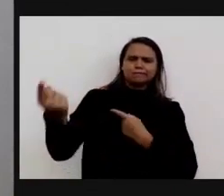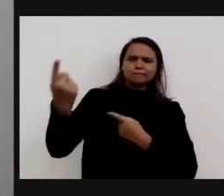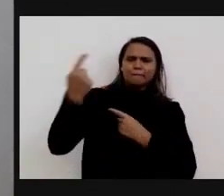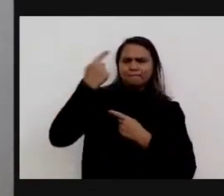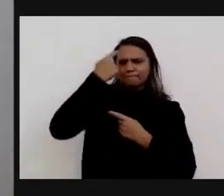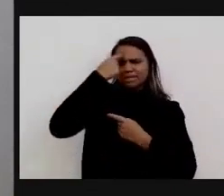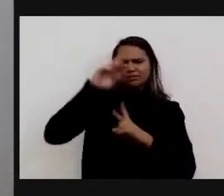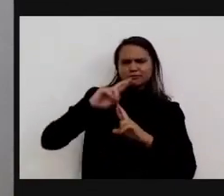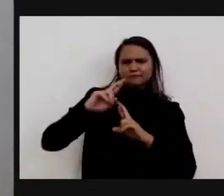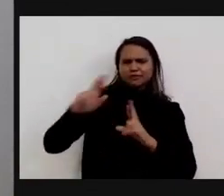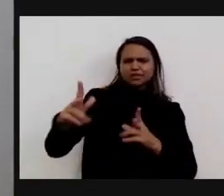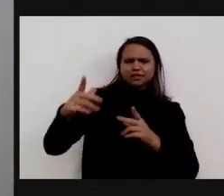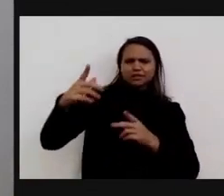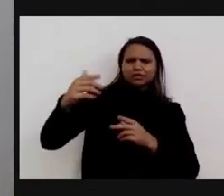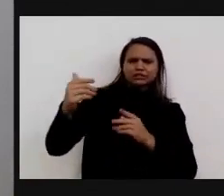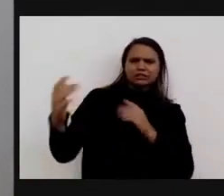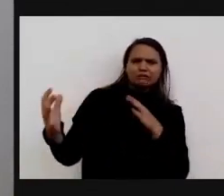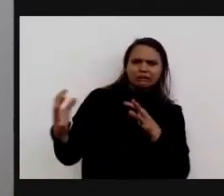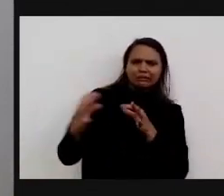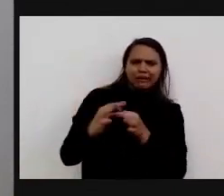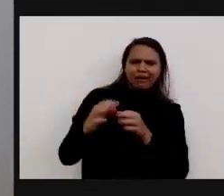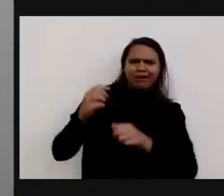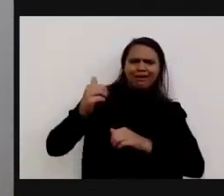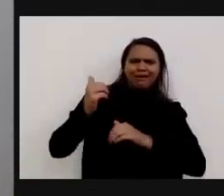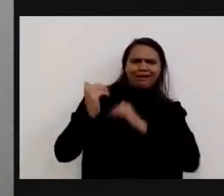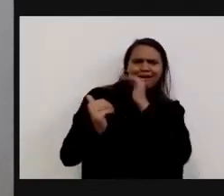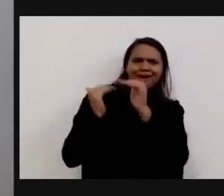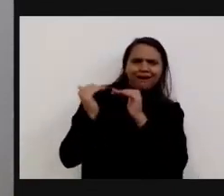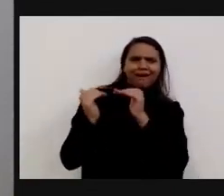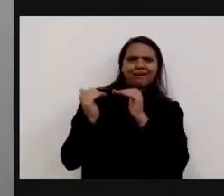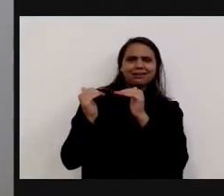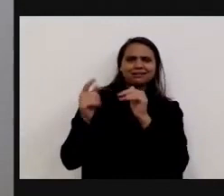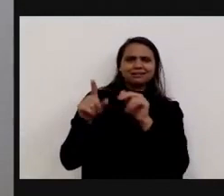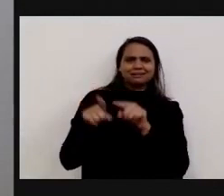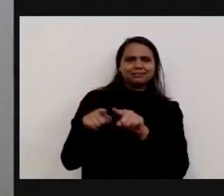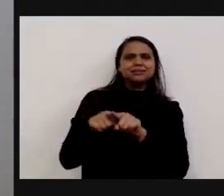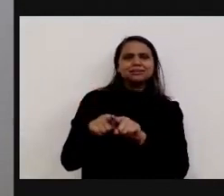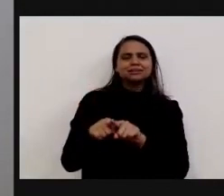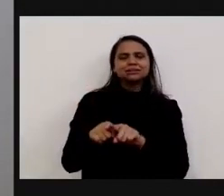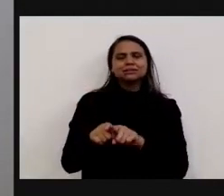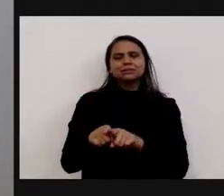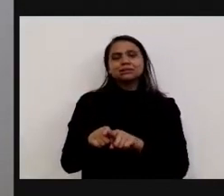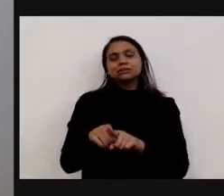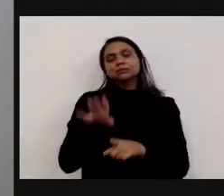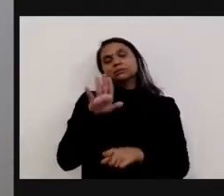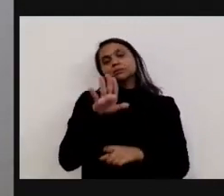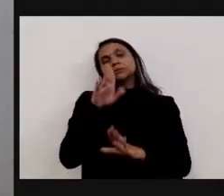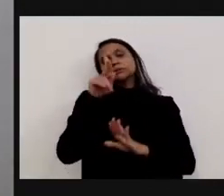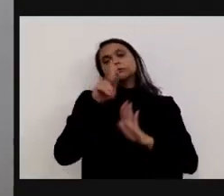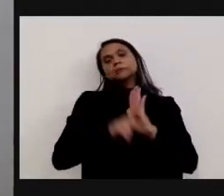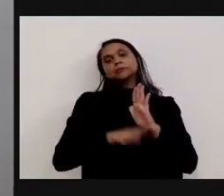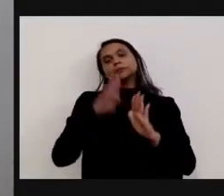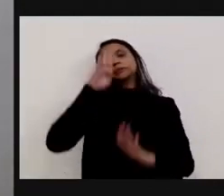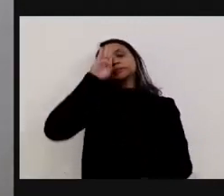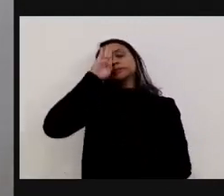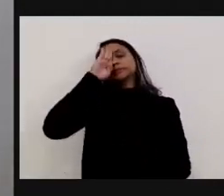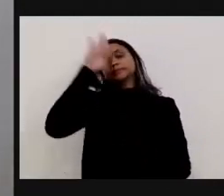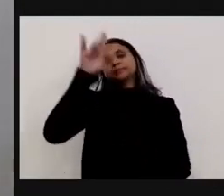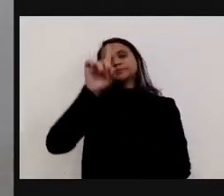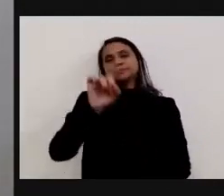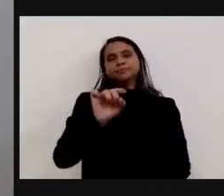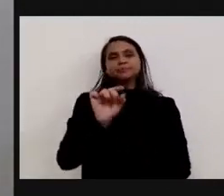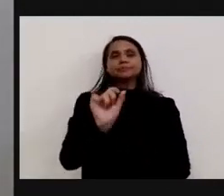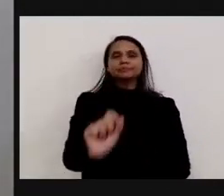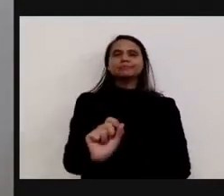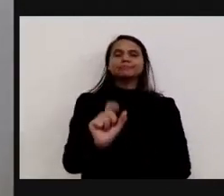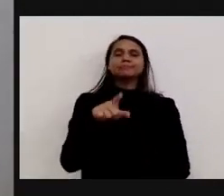a gente pensa diferente mas Eu acho que o grande propósito tem que ser Olha a gente tá fazendo Grandes